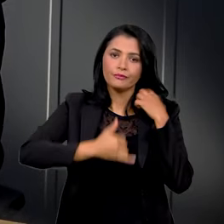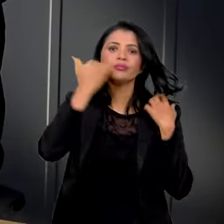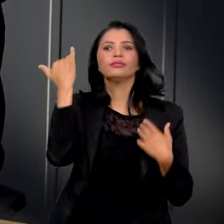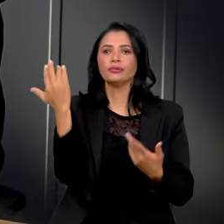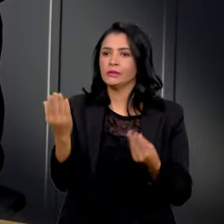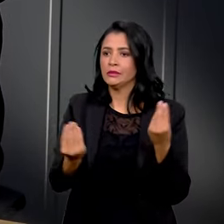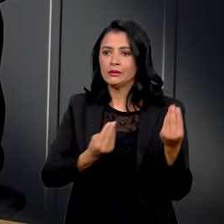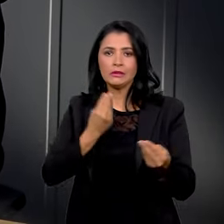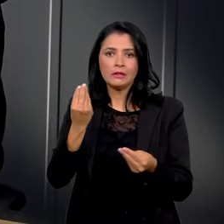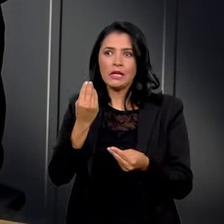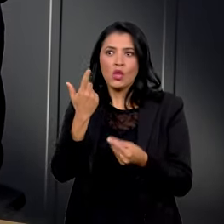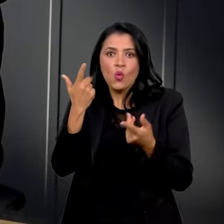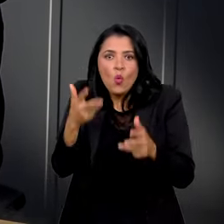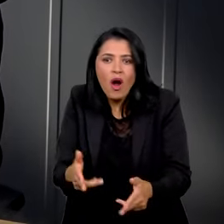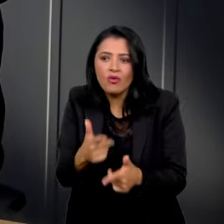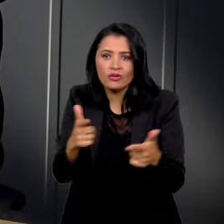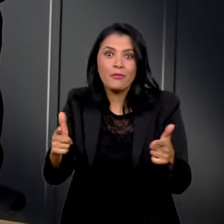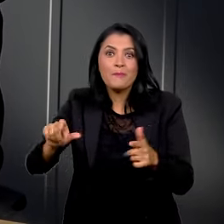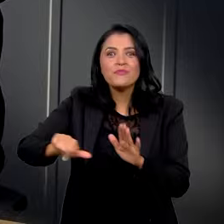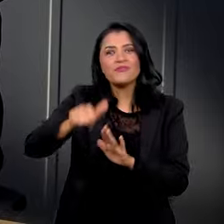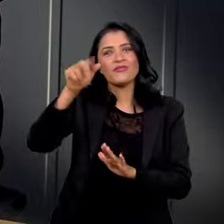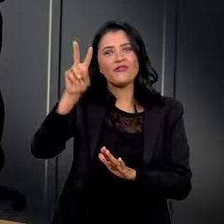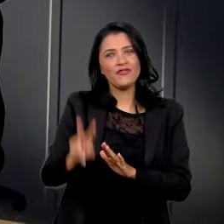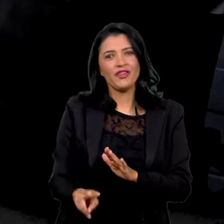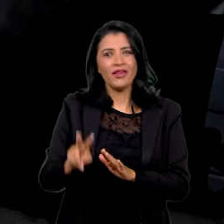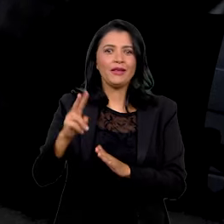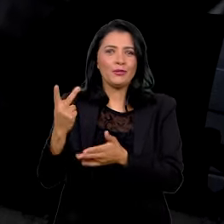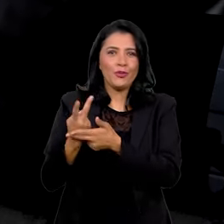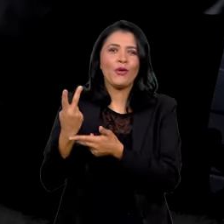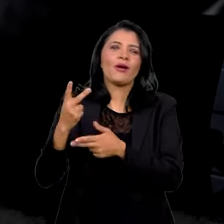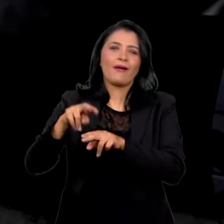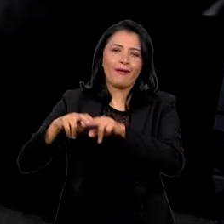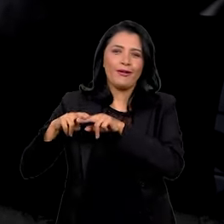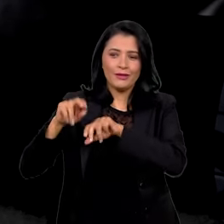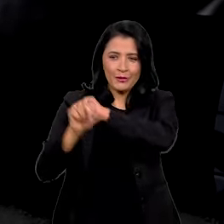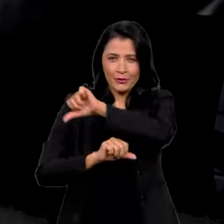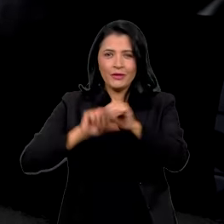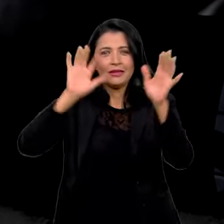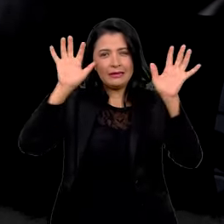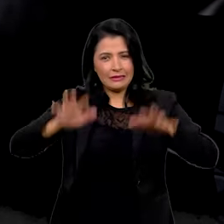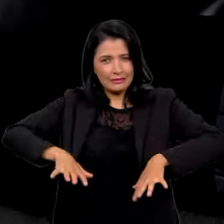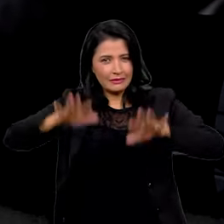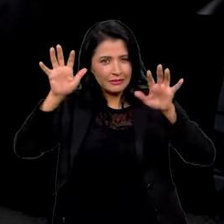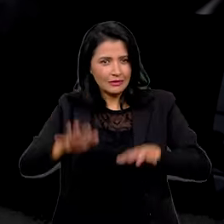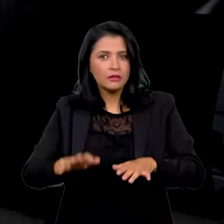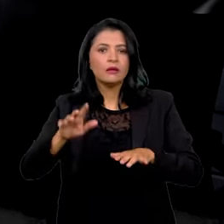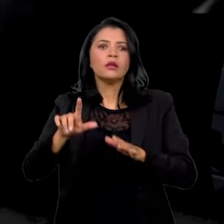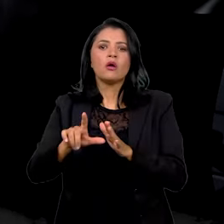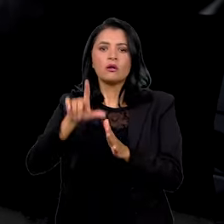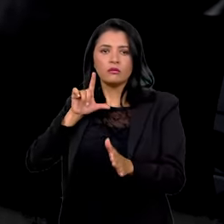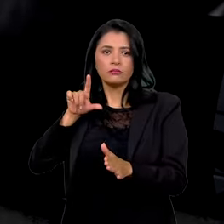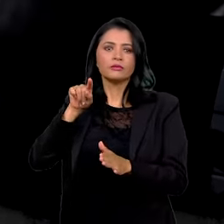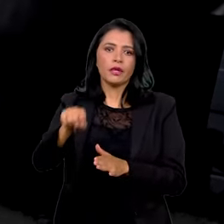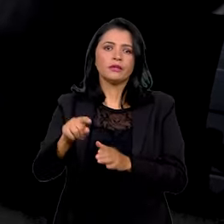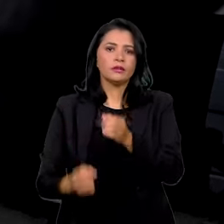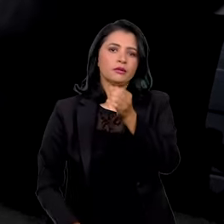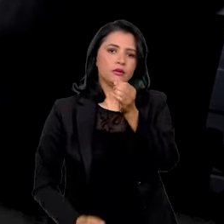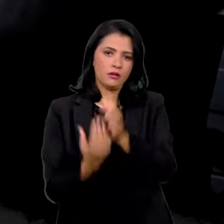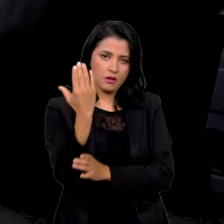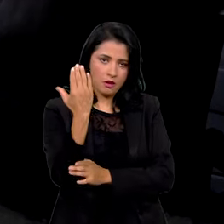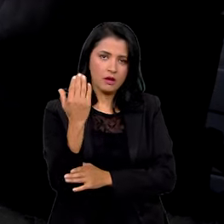tragédia sem precedentes aí né reflexo de todas essas mudanças climáticas a gente teve aí a antecipação mesmo dessa